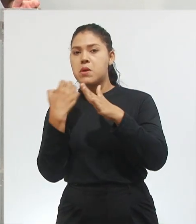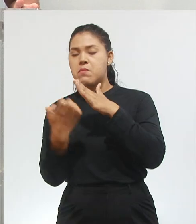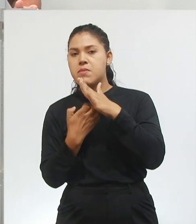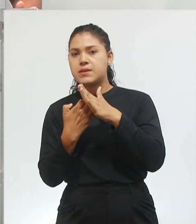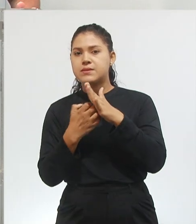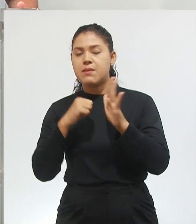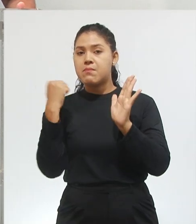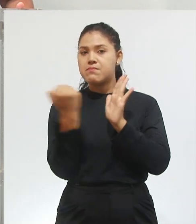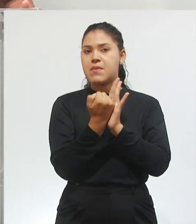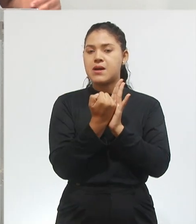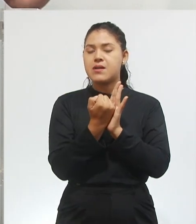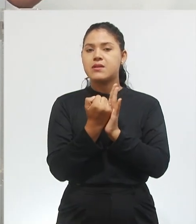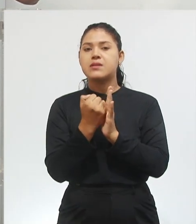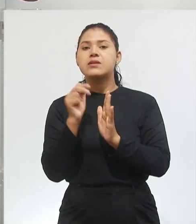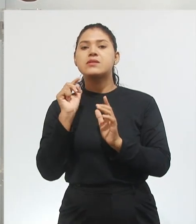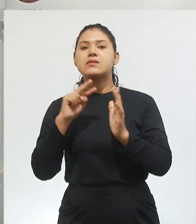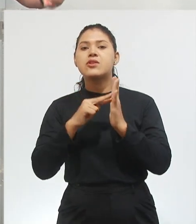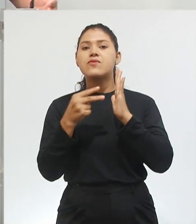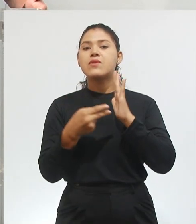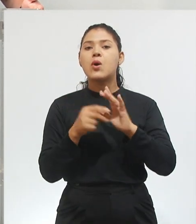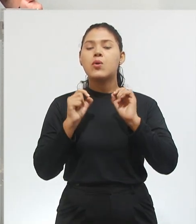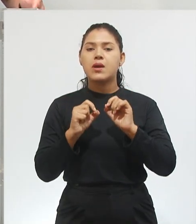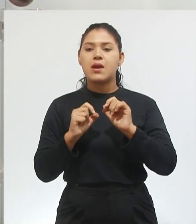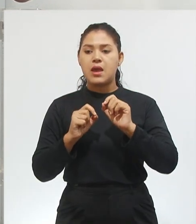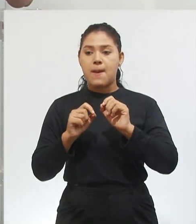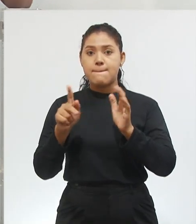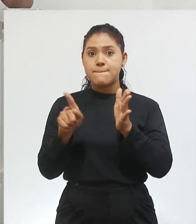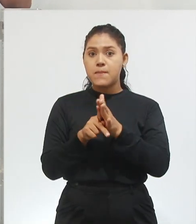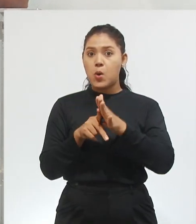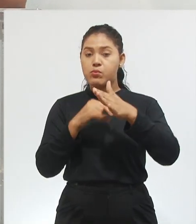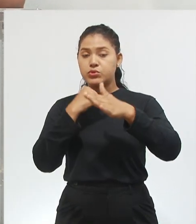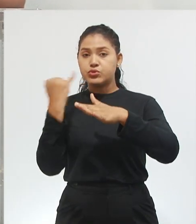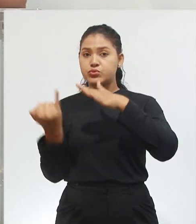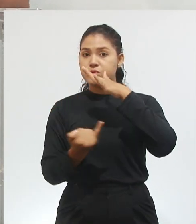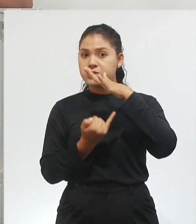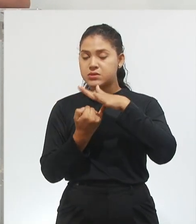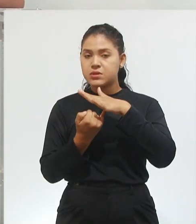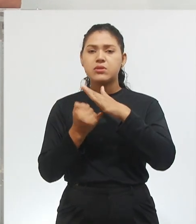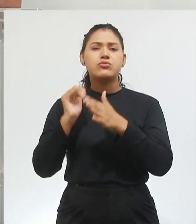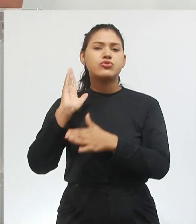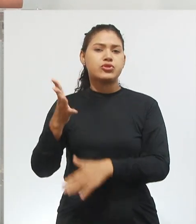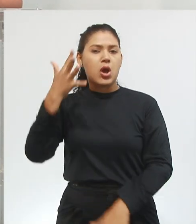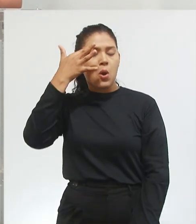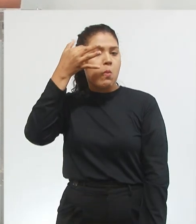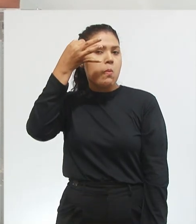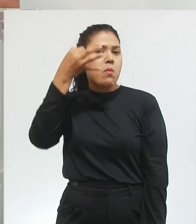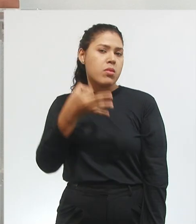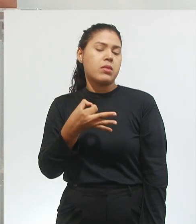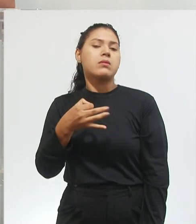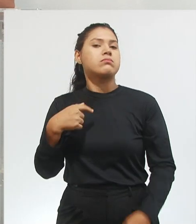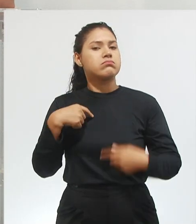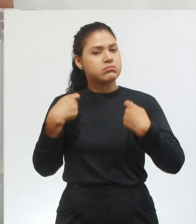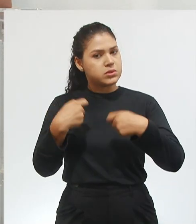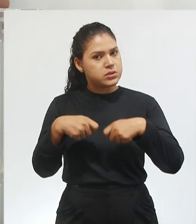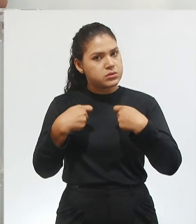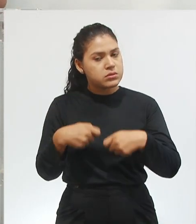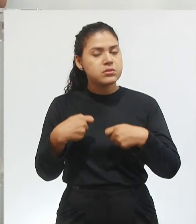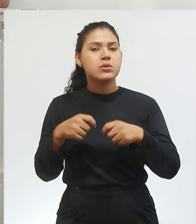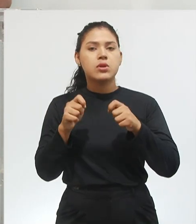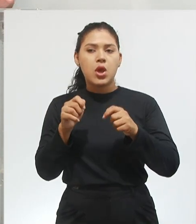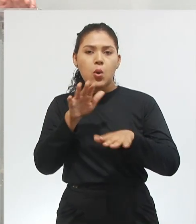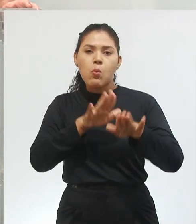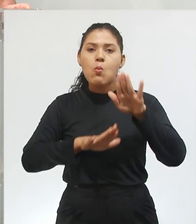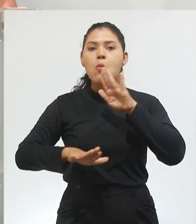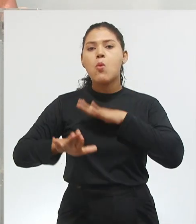valor nós estamos falando disso de organizações que já entenderam e que precisam né ter esse